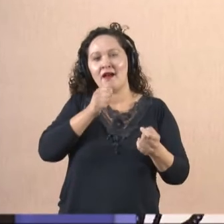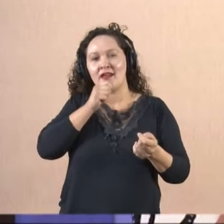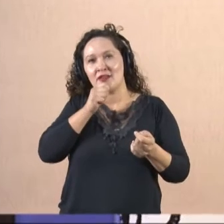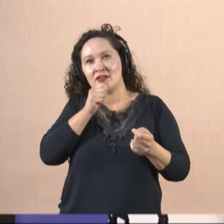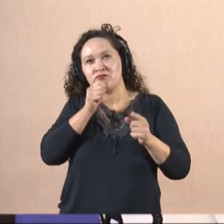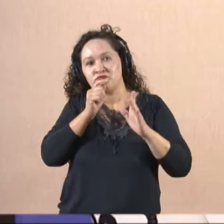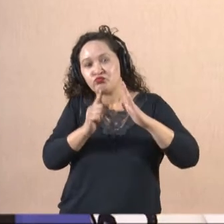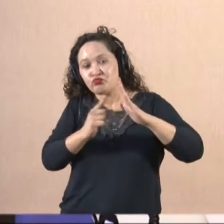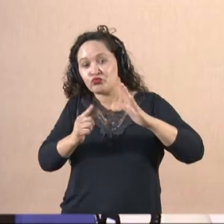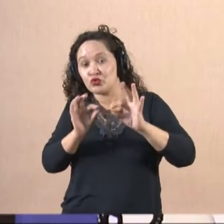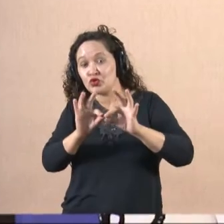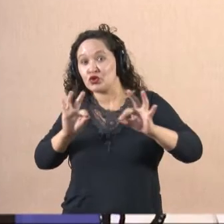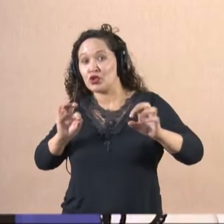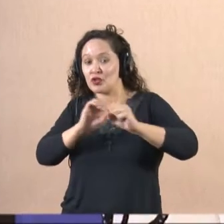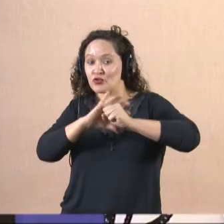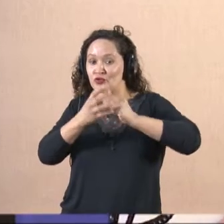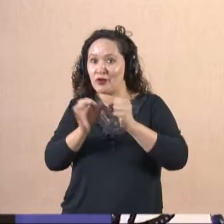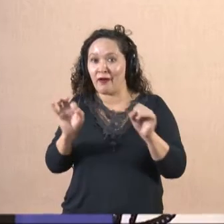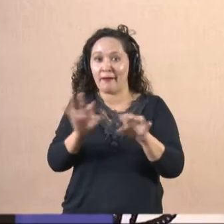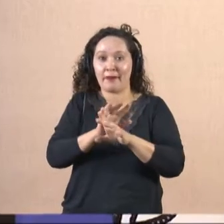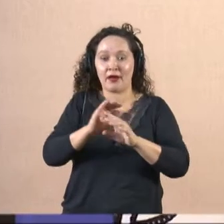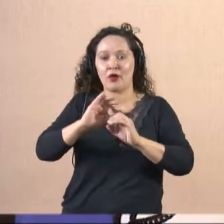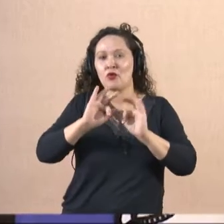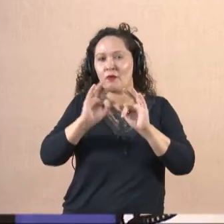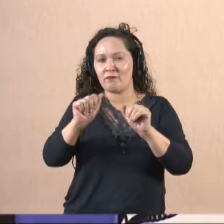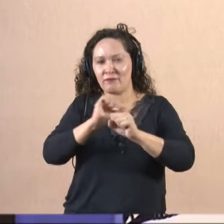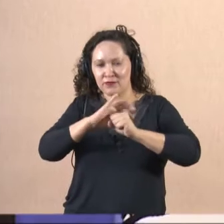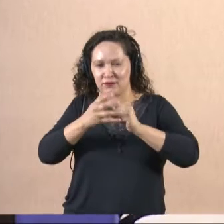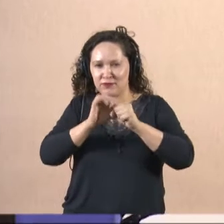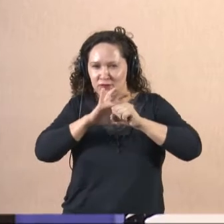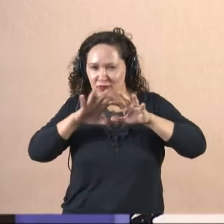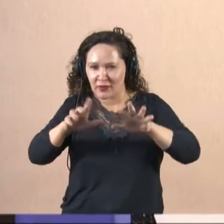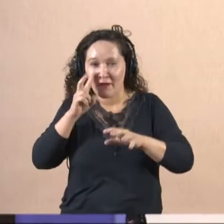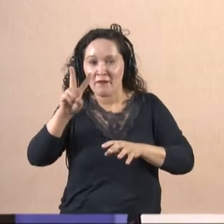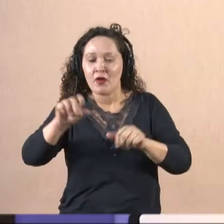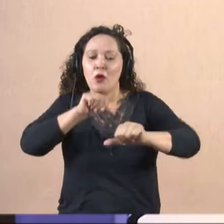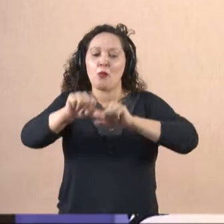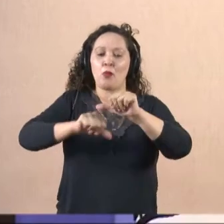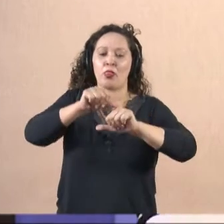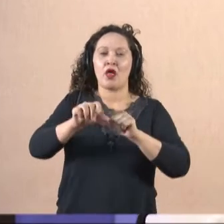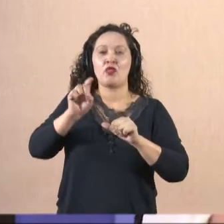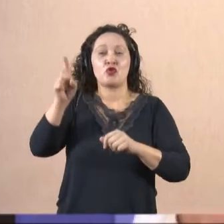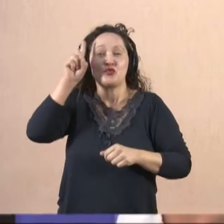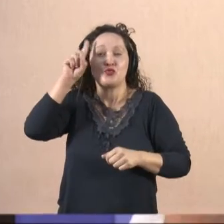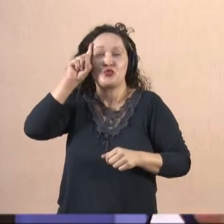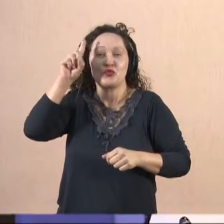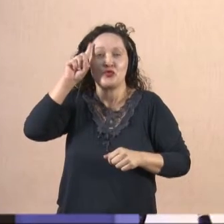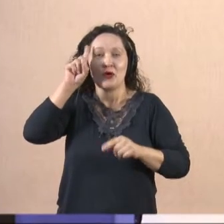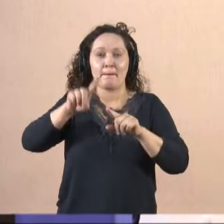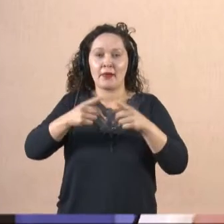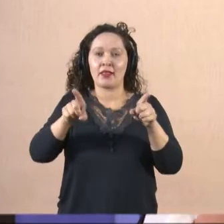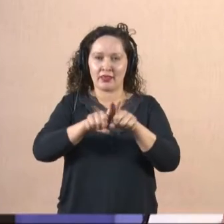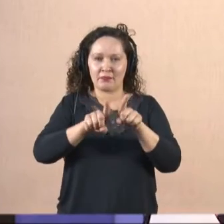estarmos um pouco distantes do filme covil de 19 depois que passar academia para ver esse mudanças não apenas no cotidiano